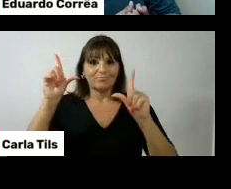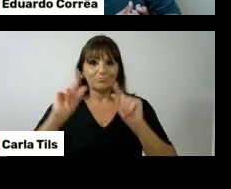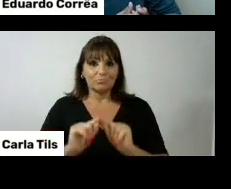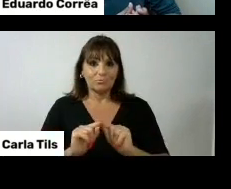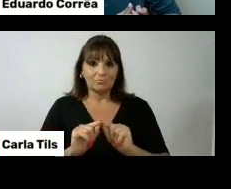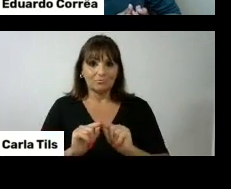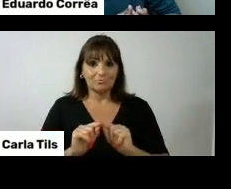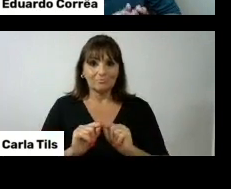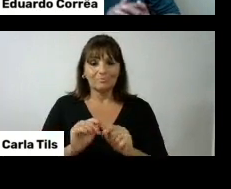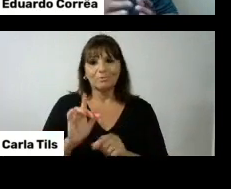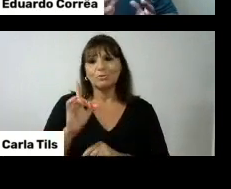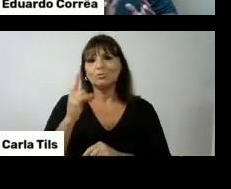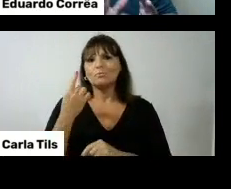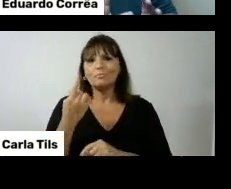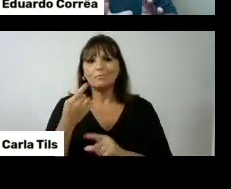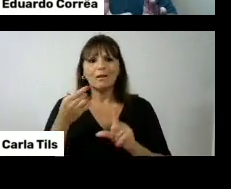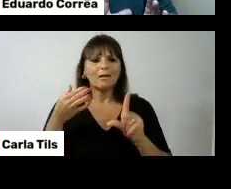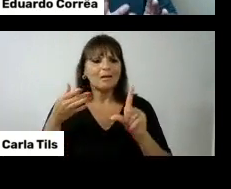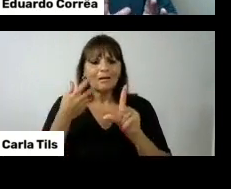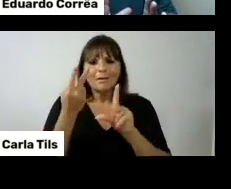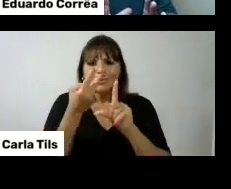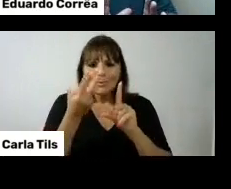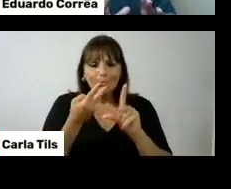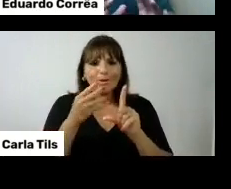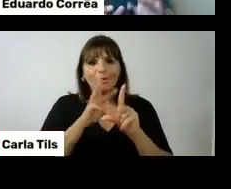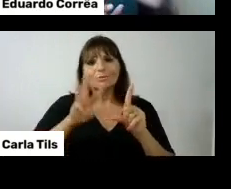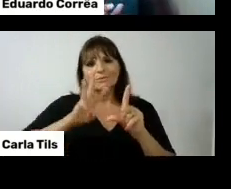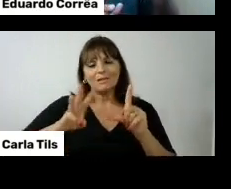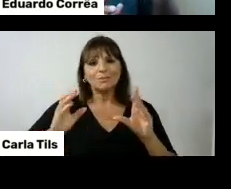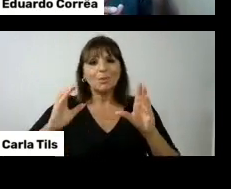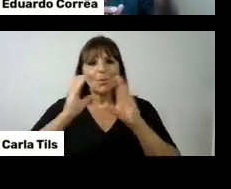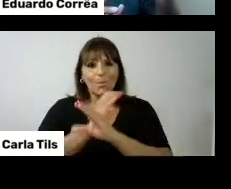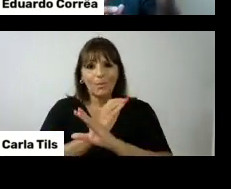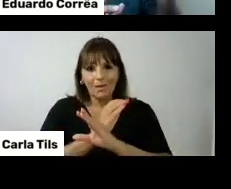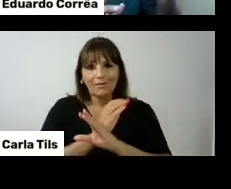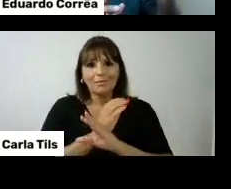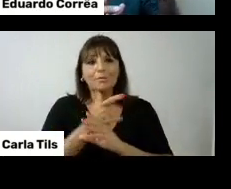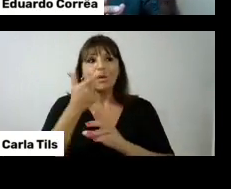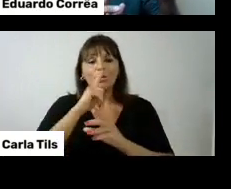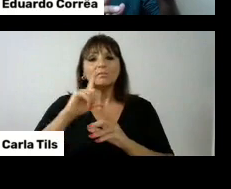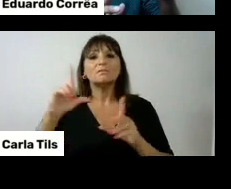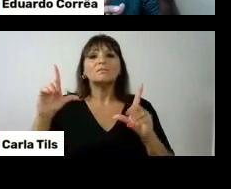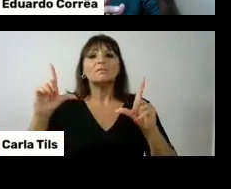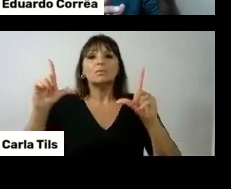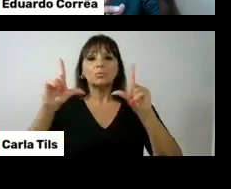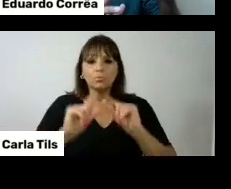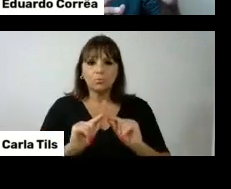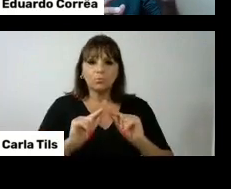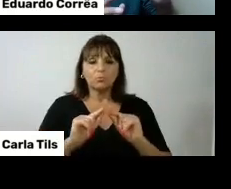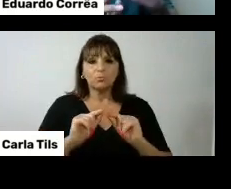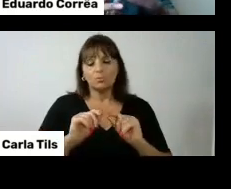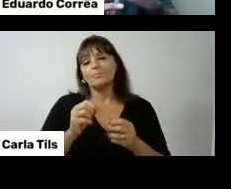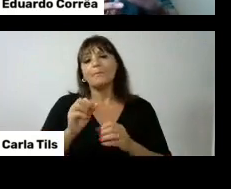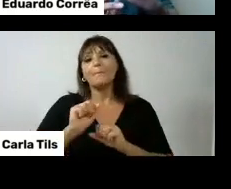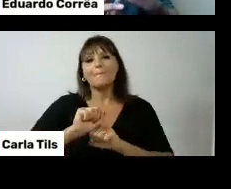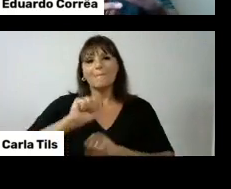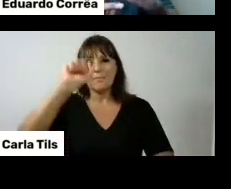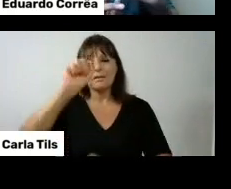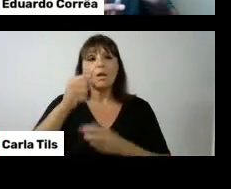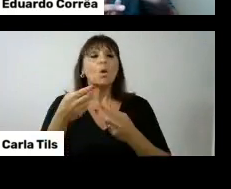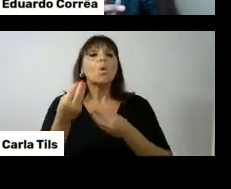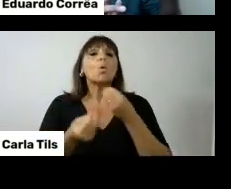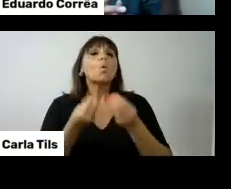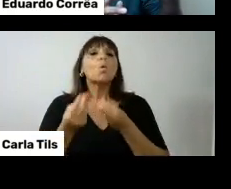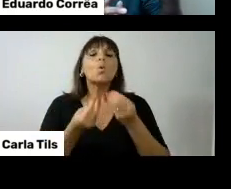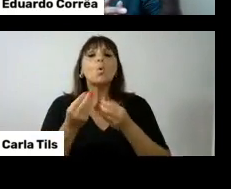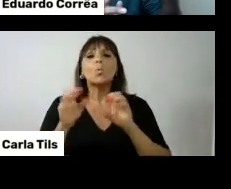banner. Isso é bem importante que a gente comece a pensar. Então, como é que vai ser a estrutura do meu site? Eu preciso